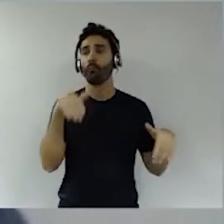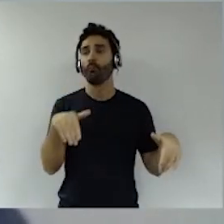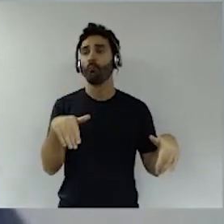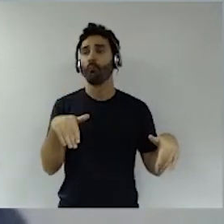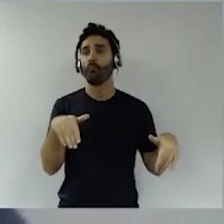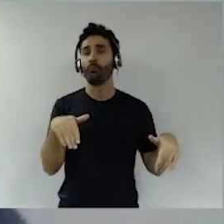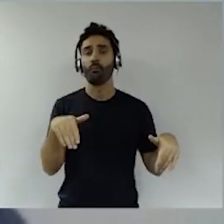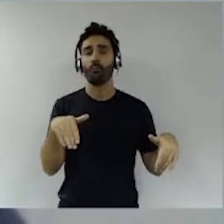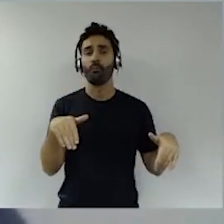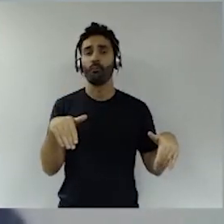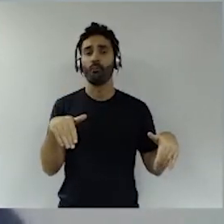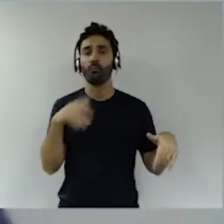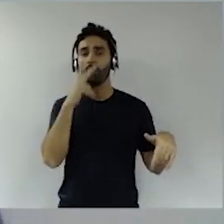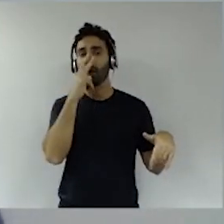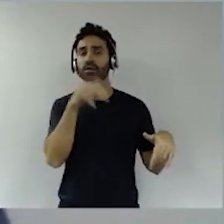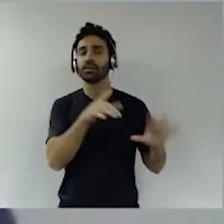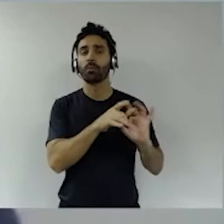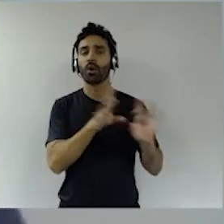pela desnutrição.